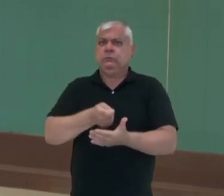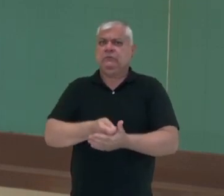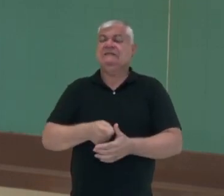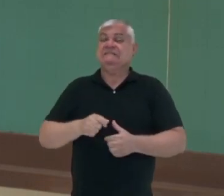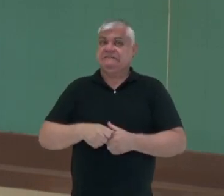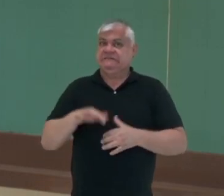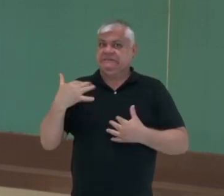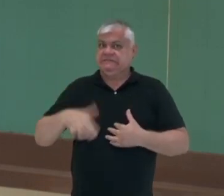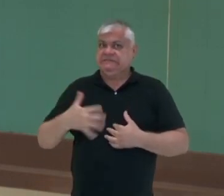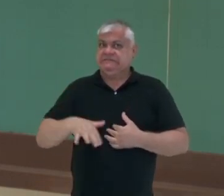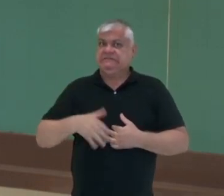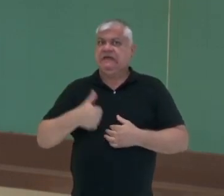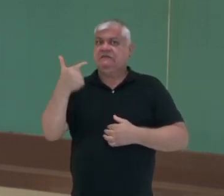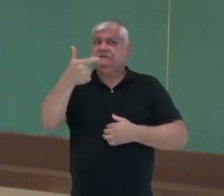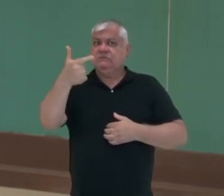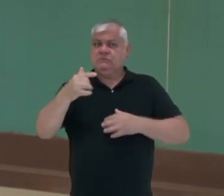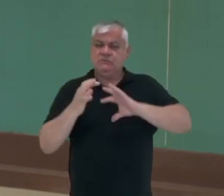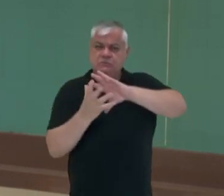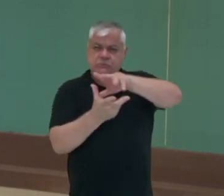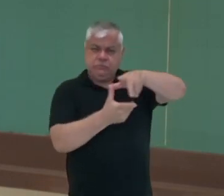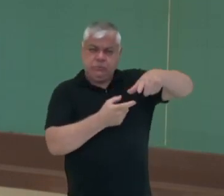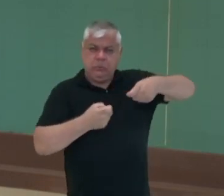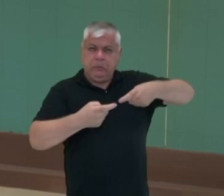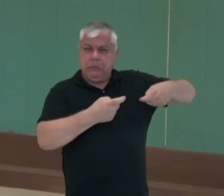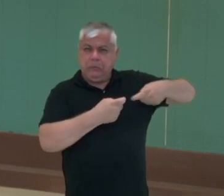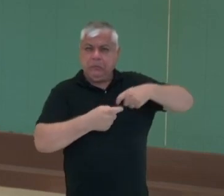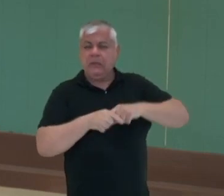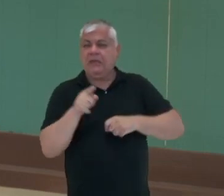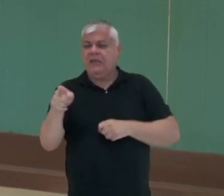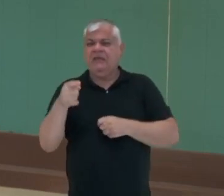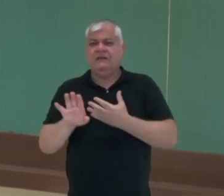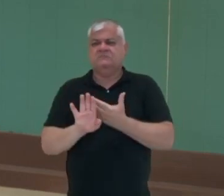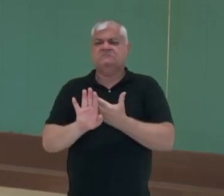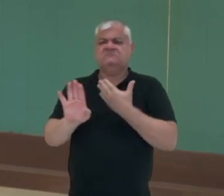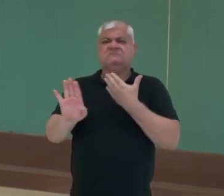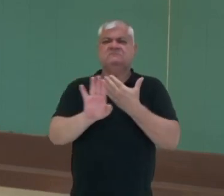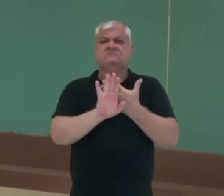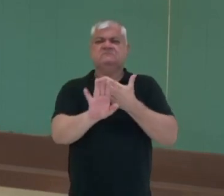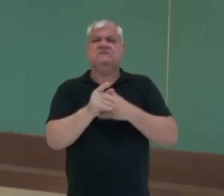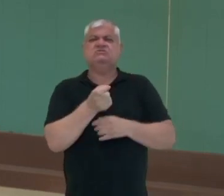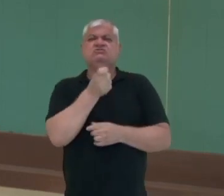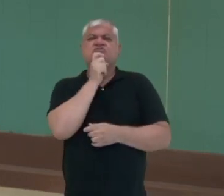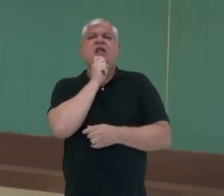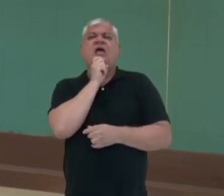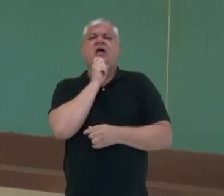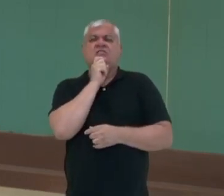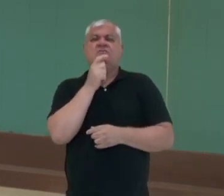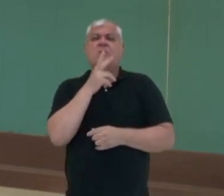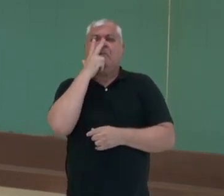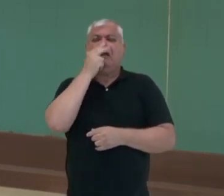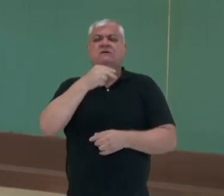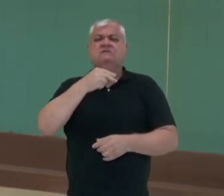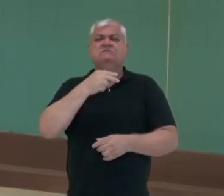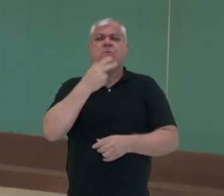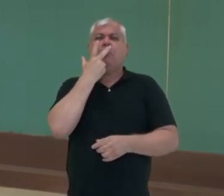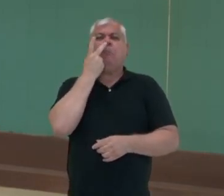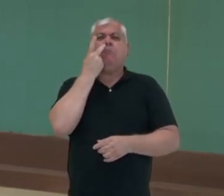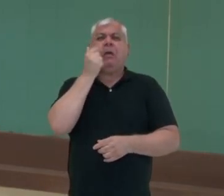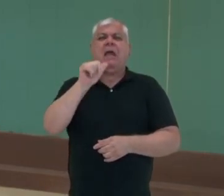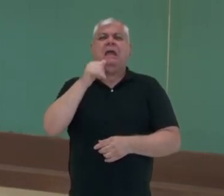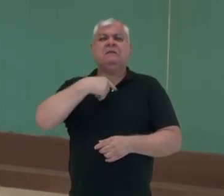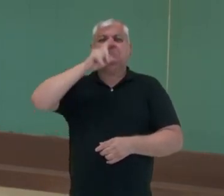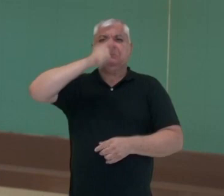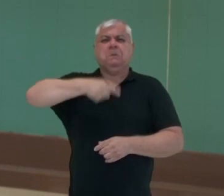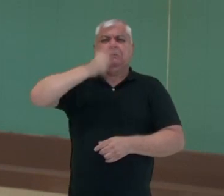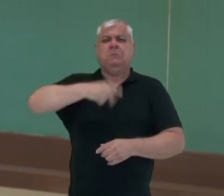da Segunda Guerra Mundial e ela sempre teve um afastamento deles. Aquela coisa de disciplina militar, então ela nunca teve essa conectividade com